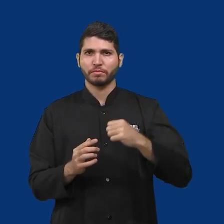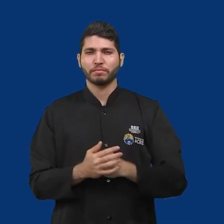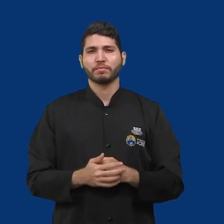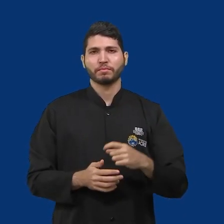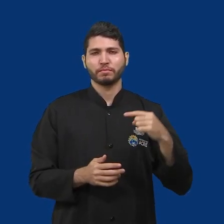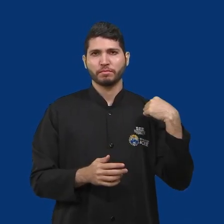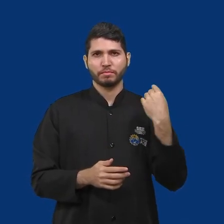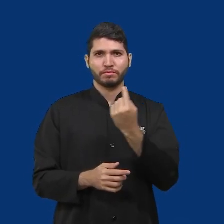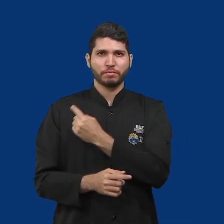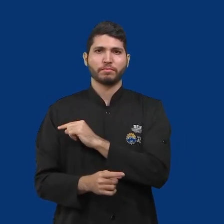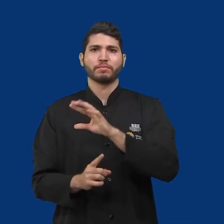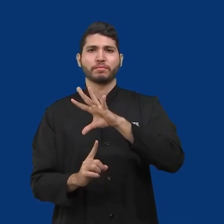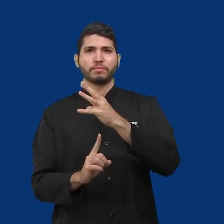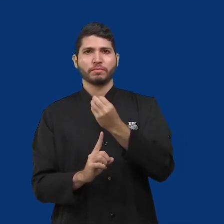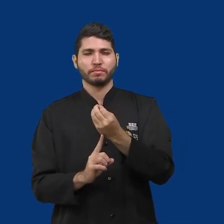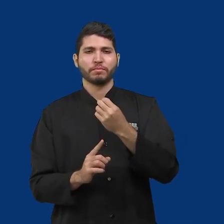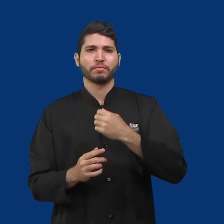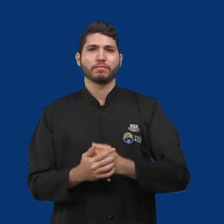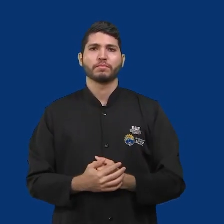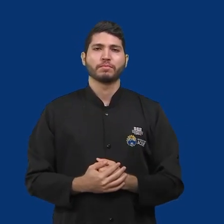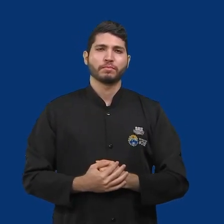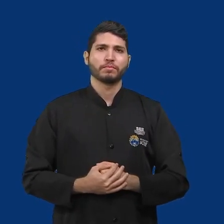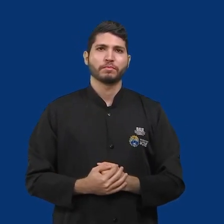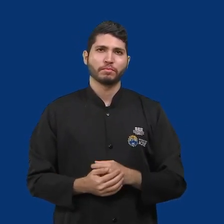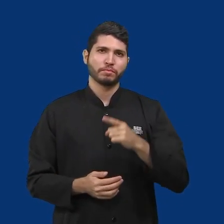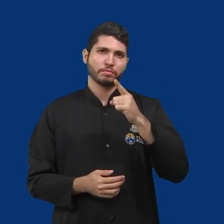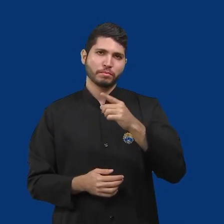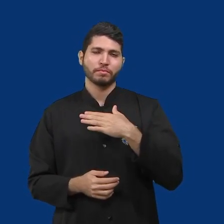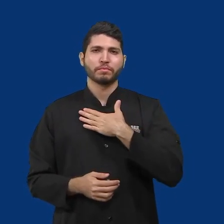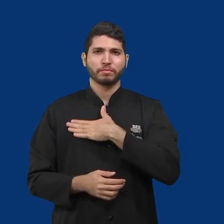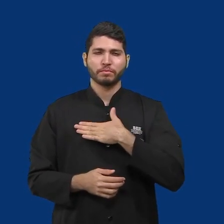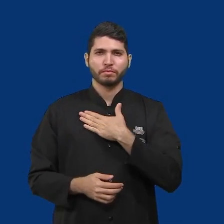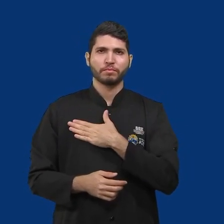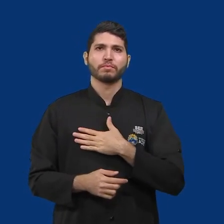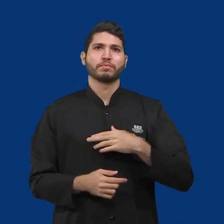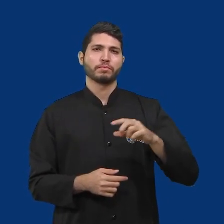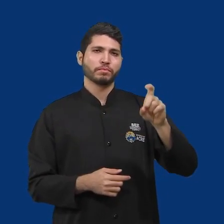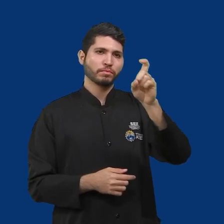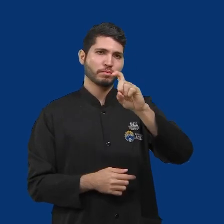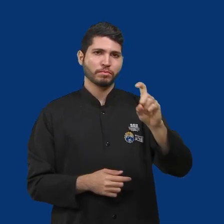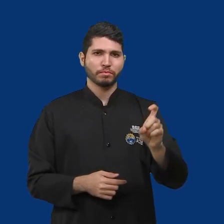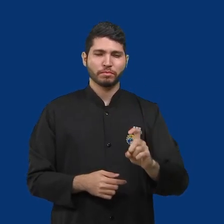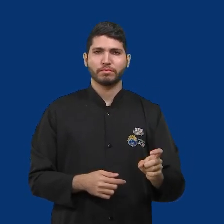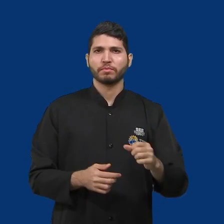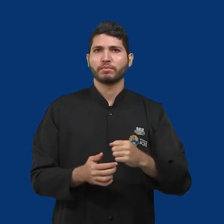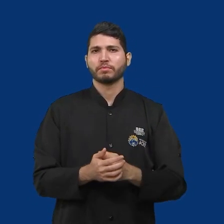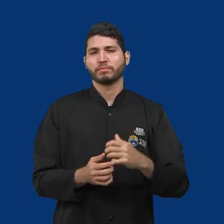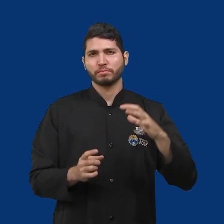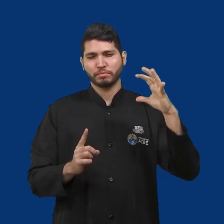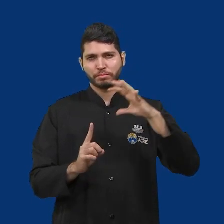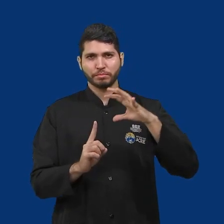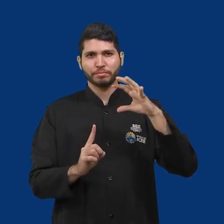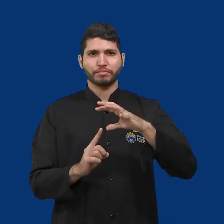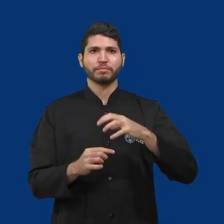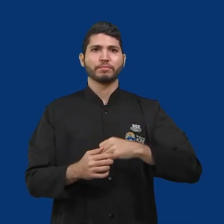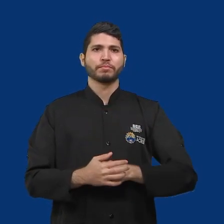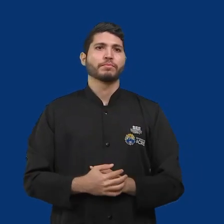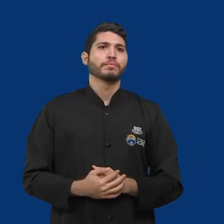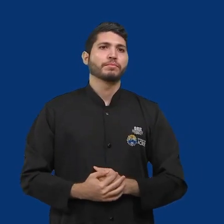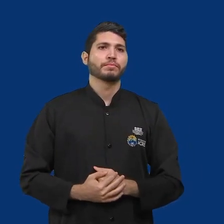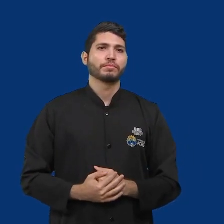trabalho, para você que é artista e que gosta de trabalhar o grafite. Então, eles são inspirações. Então,